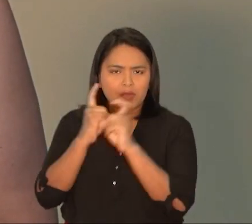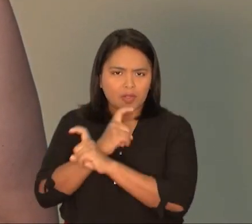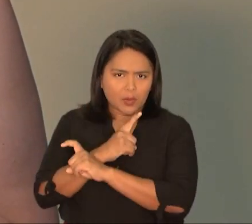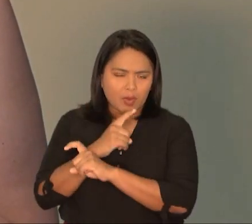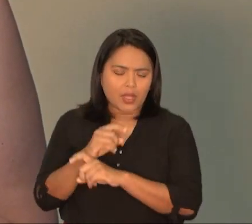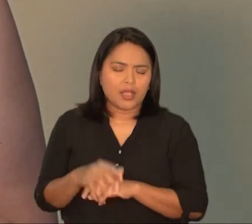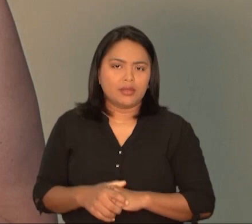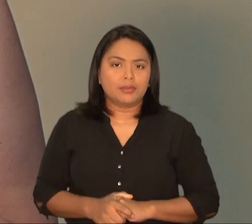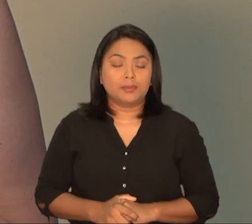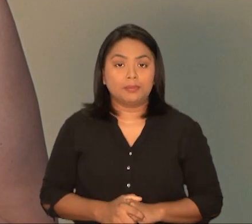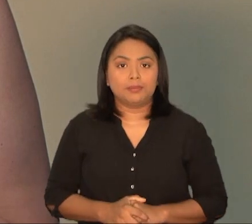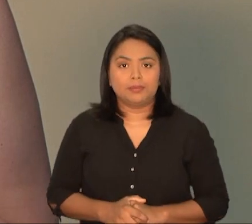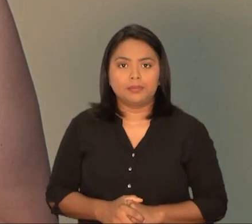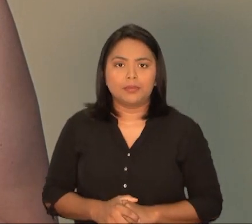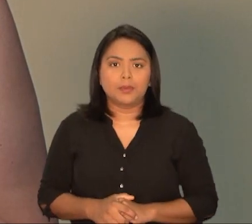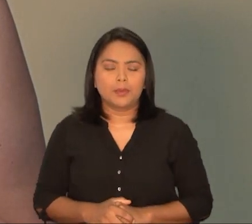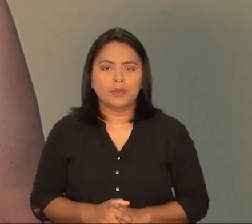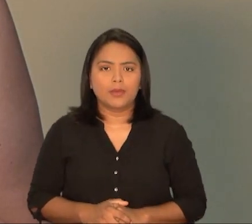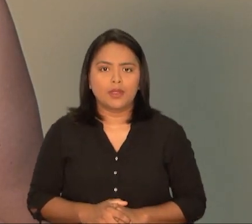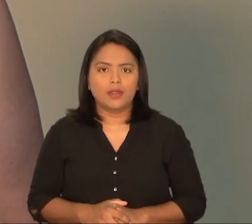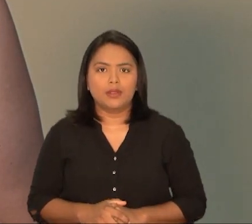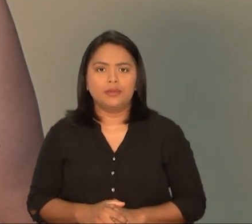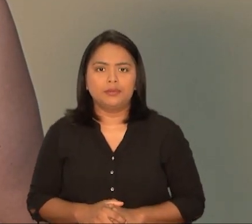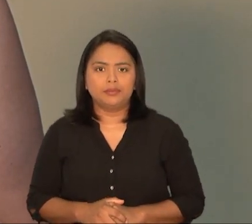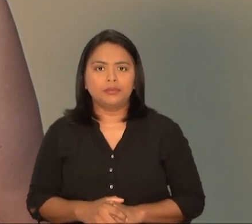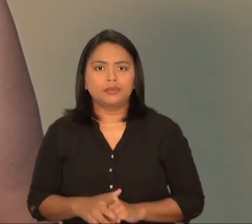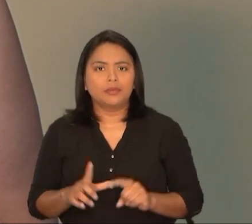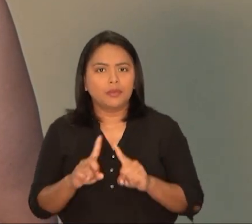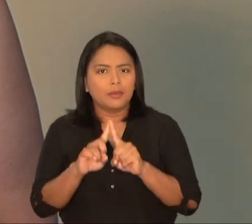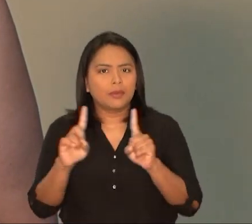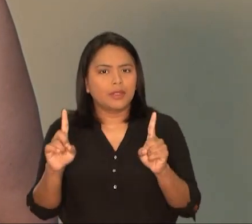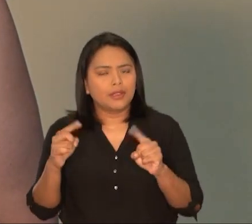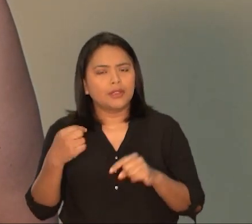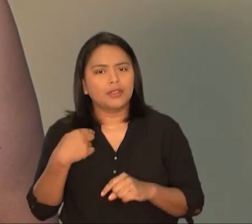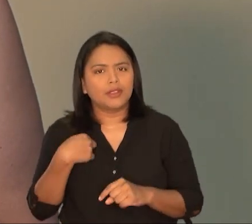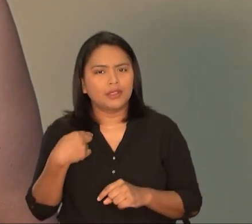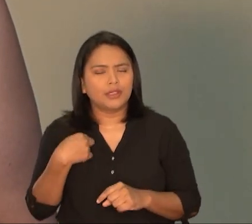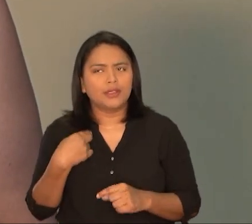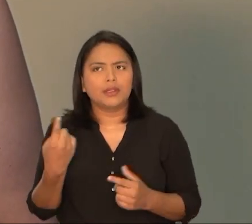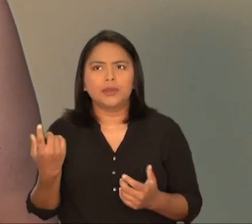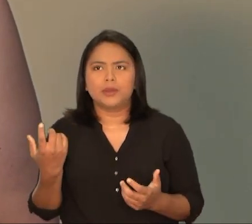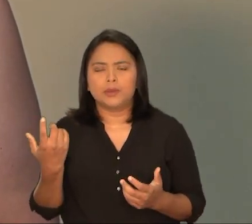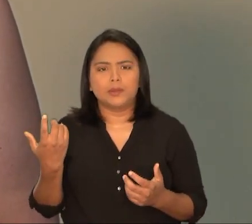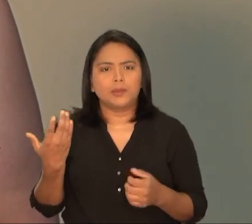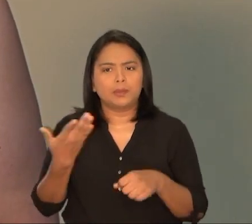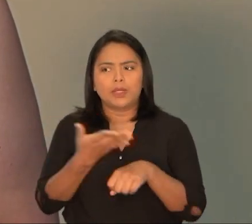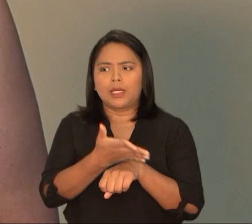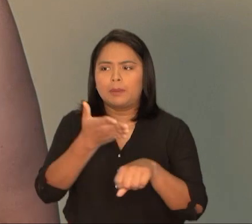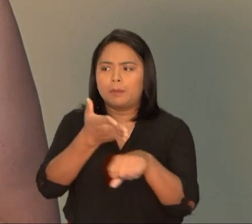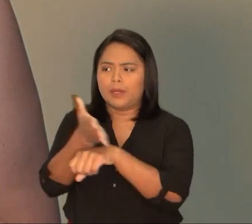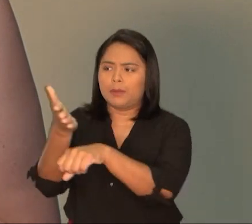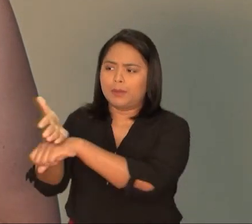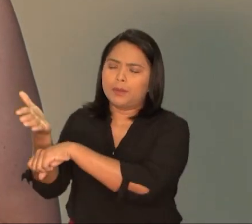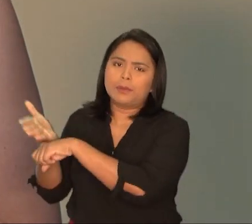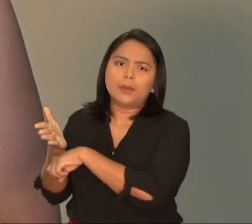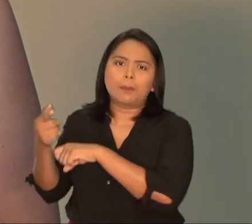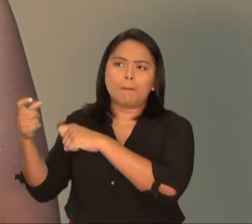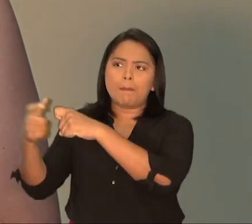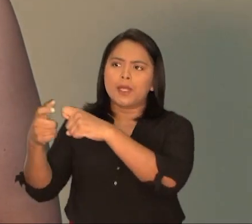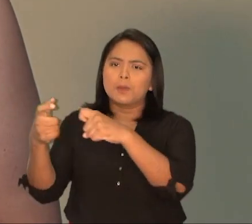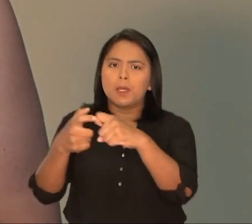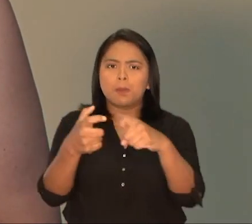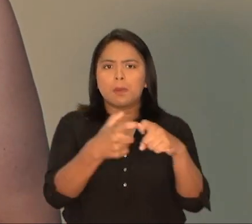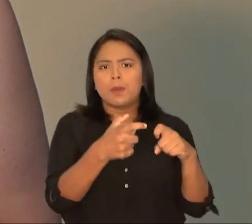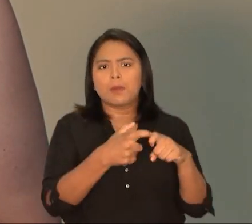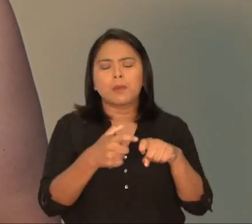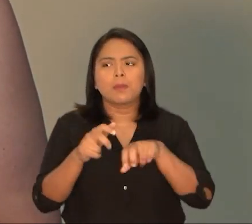tinha. Mas eu fiz um verdadeiro percurso, né, em vários médicos aqui, e todos diziam